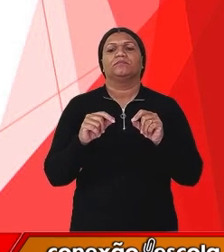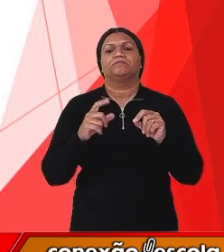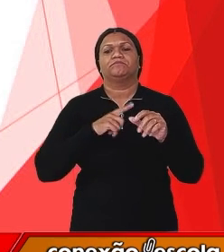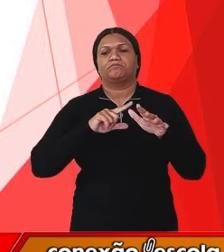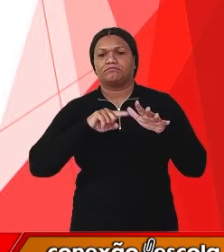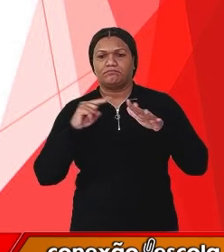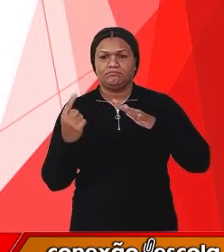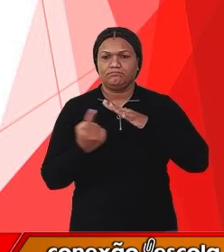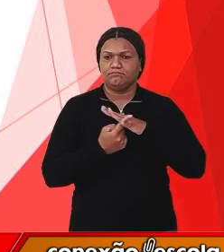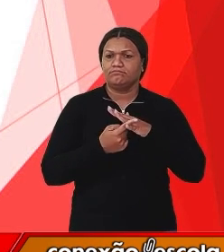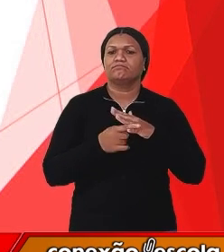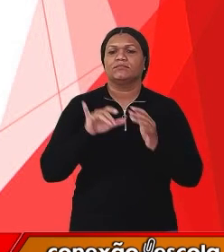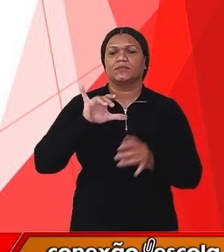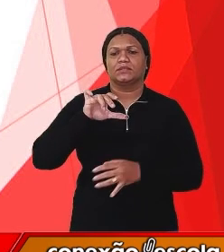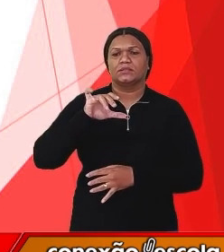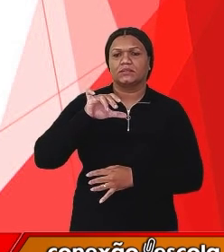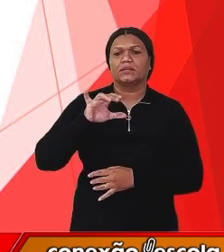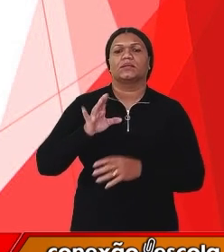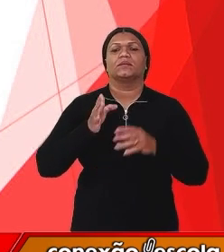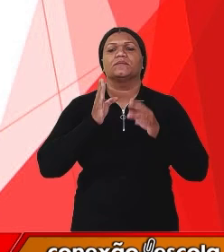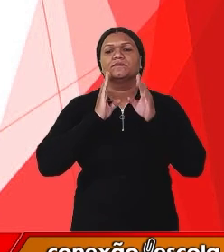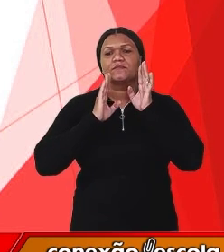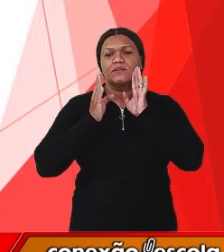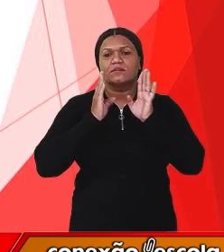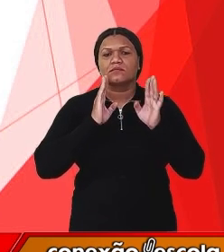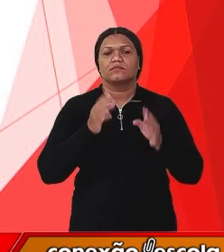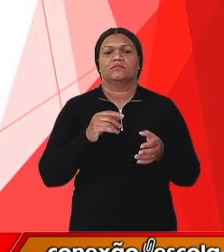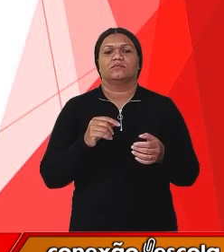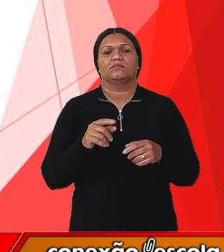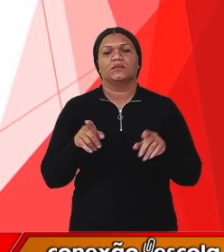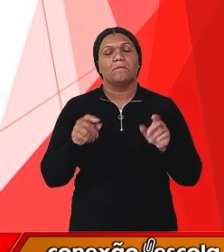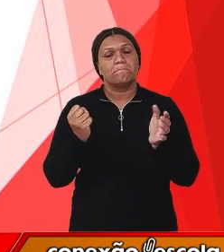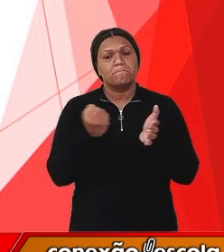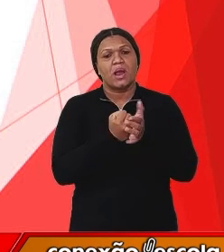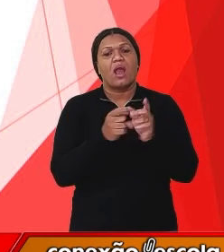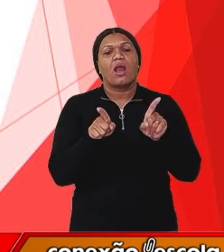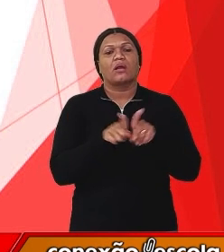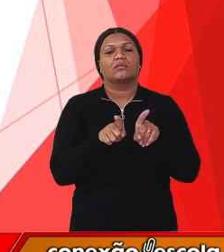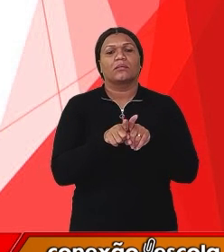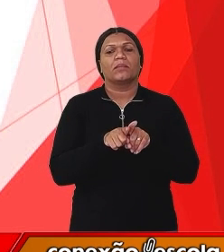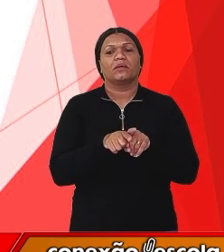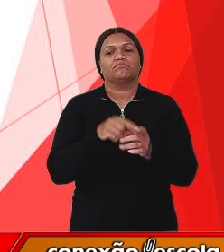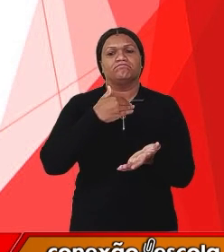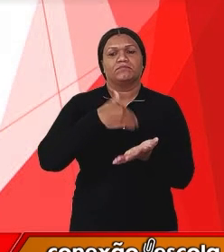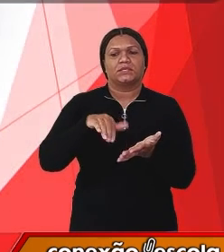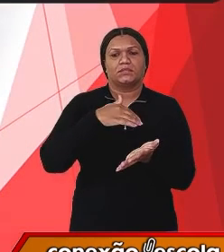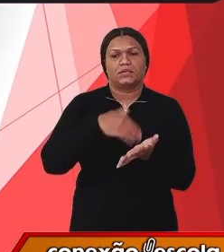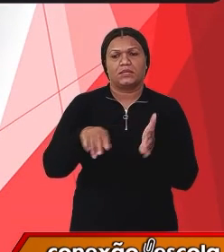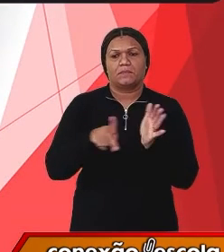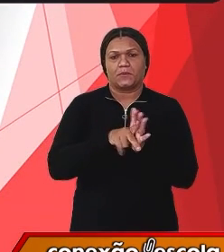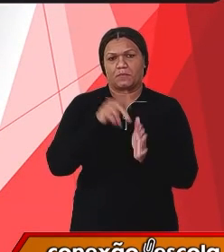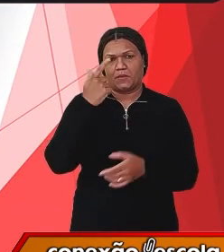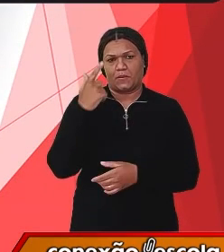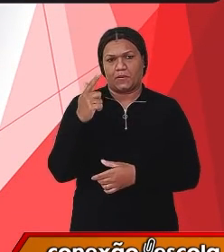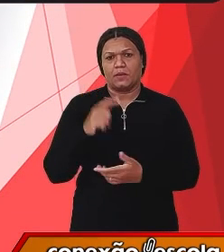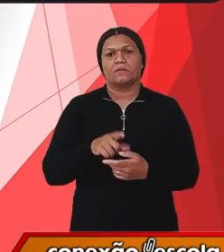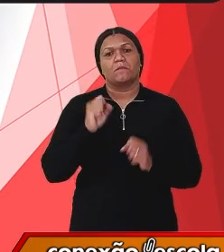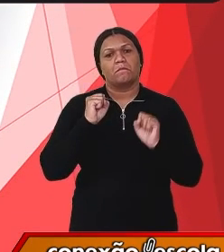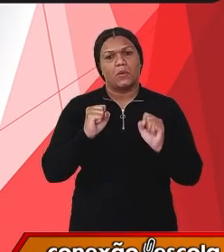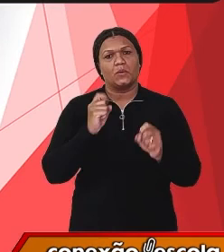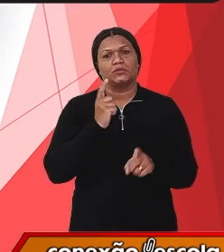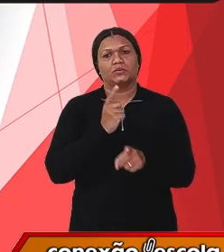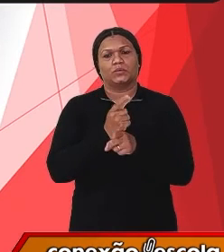e Facebook, e marque a SMR Goiânia também como exemplo de atividade. Você pode encontrar esse 3º artigo